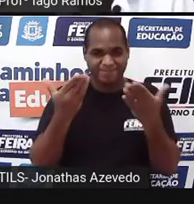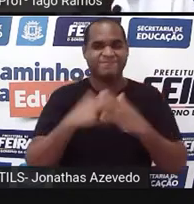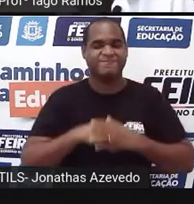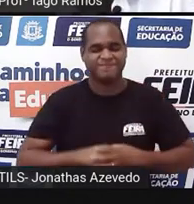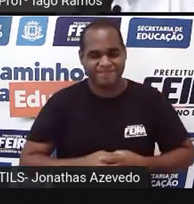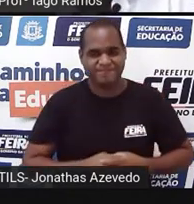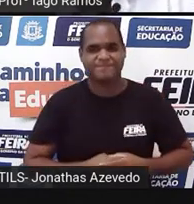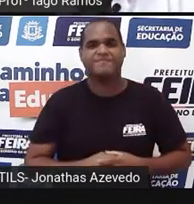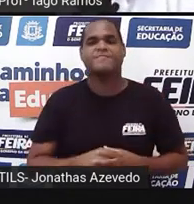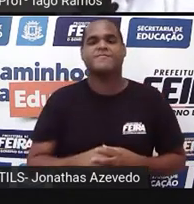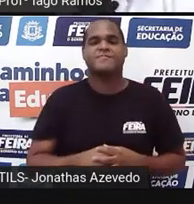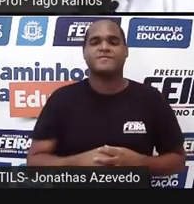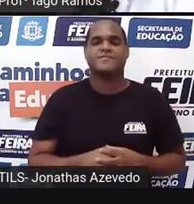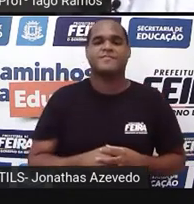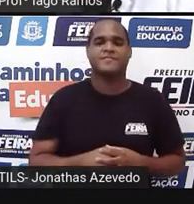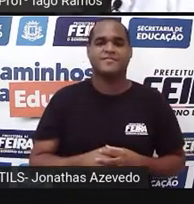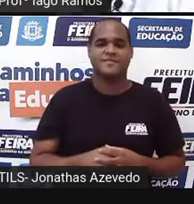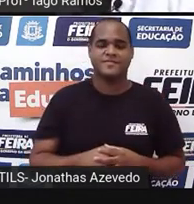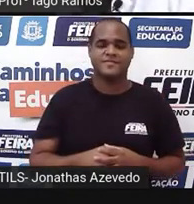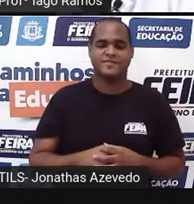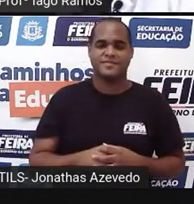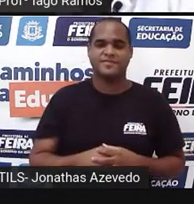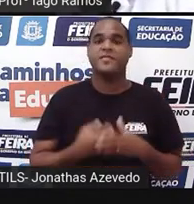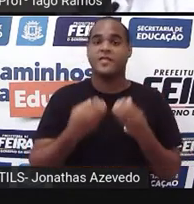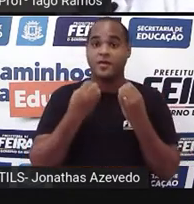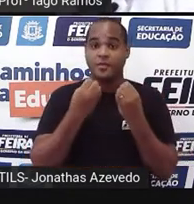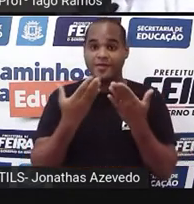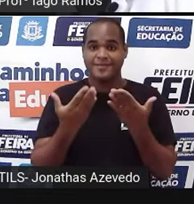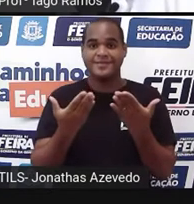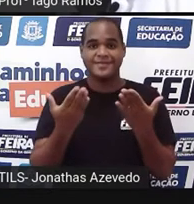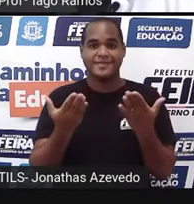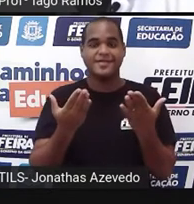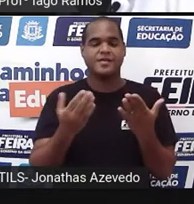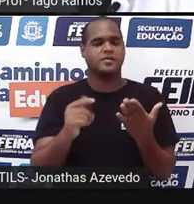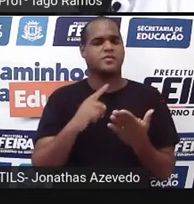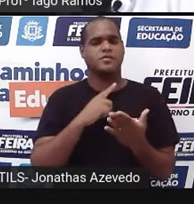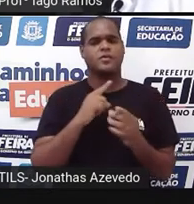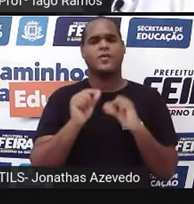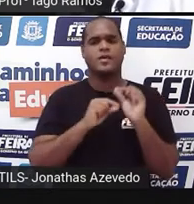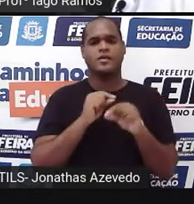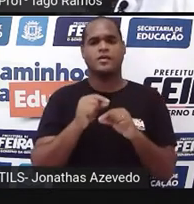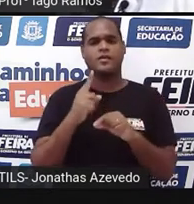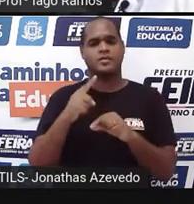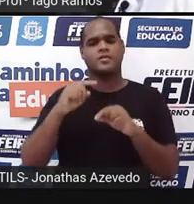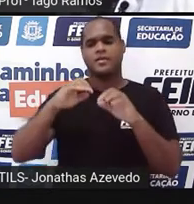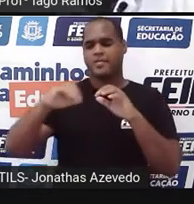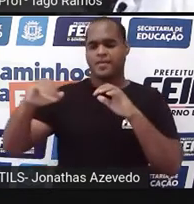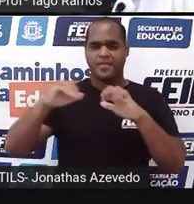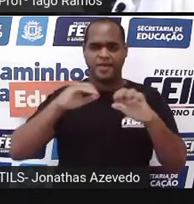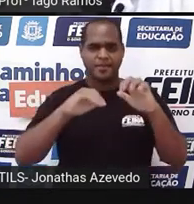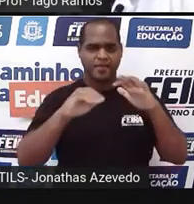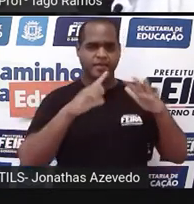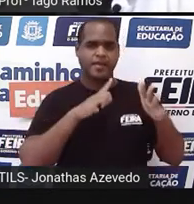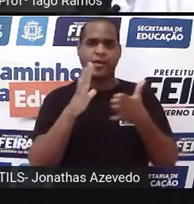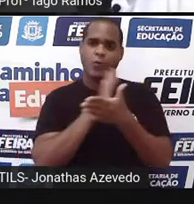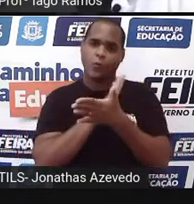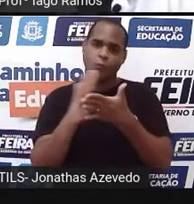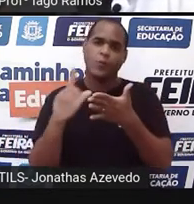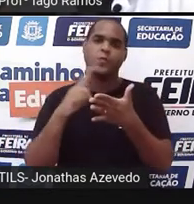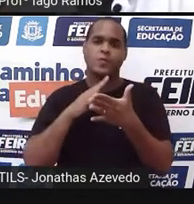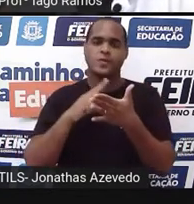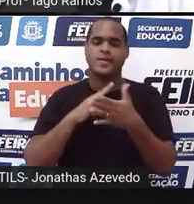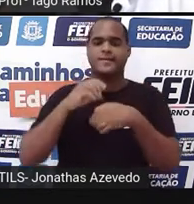só né bom e ali eu separei né algumas